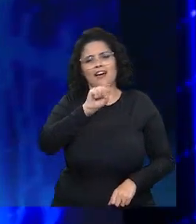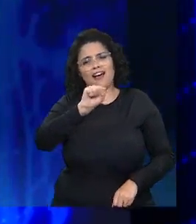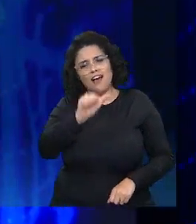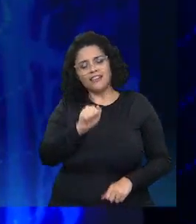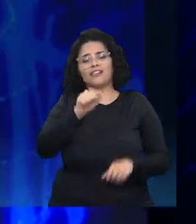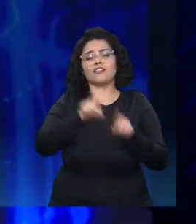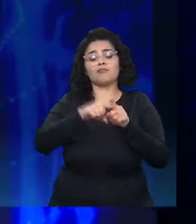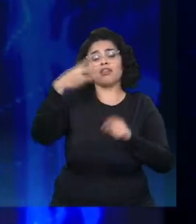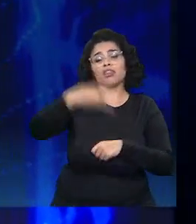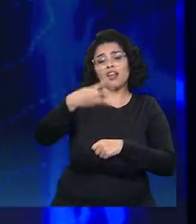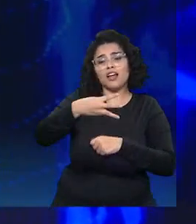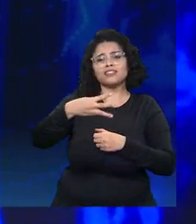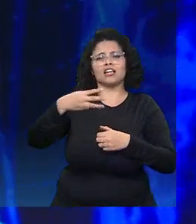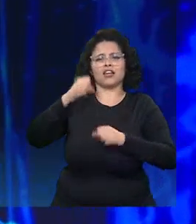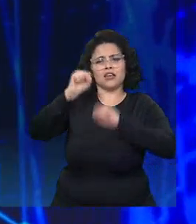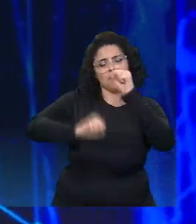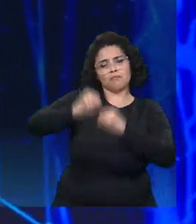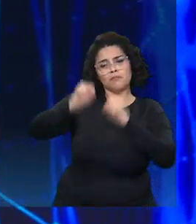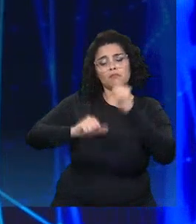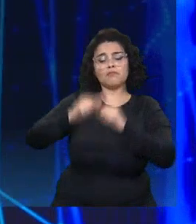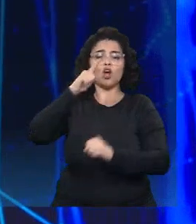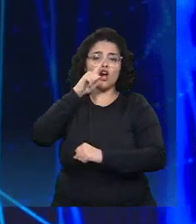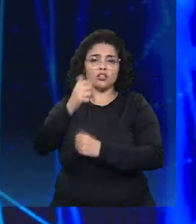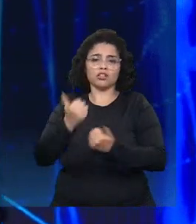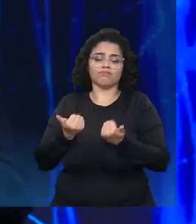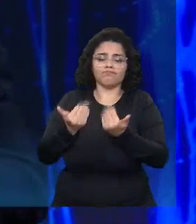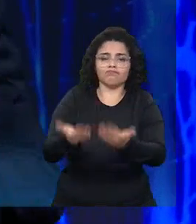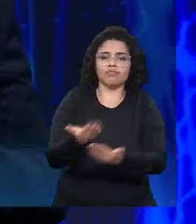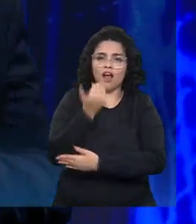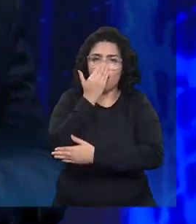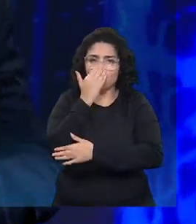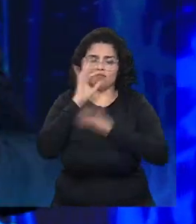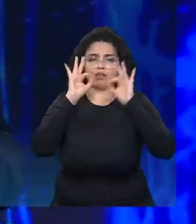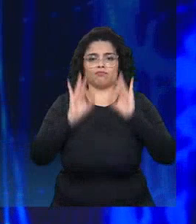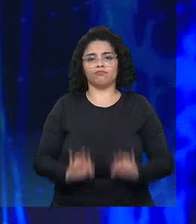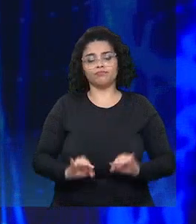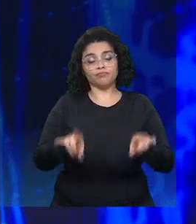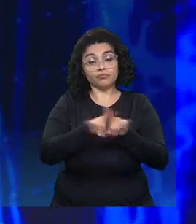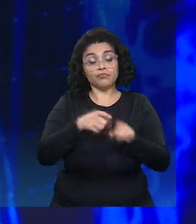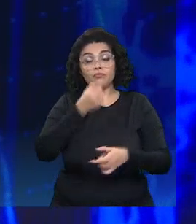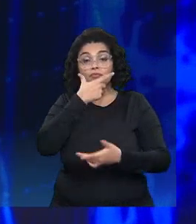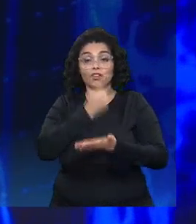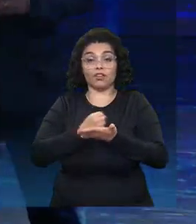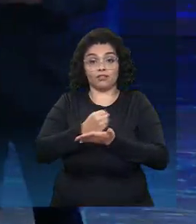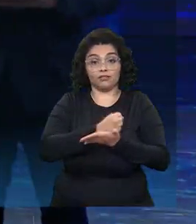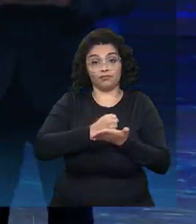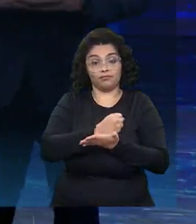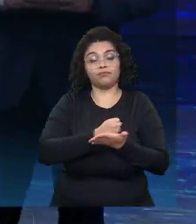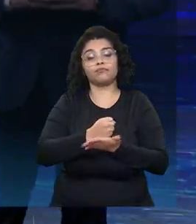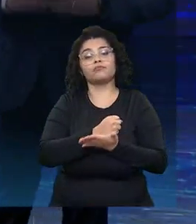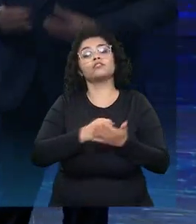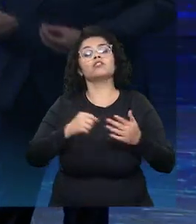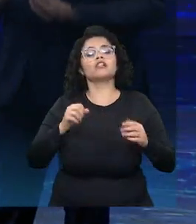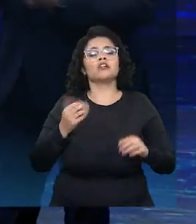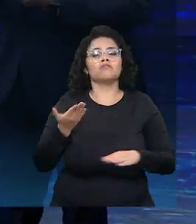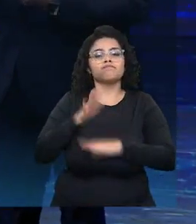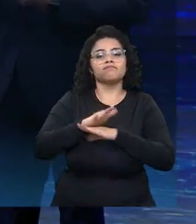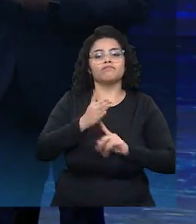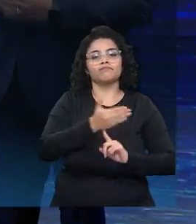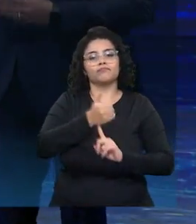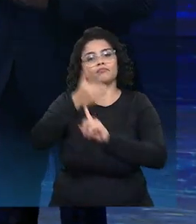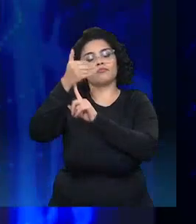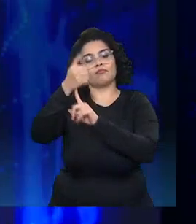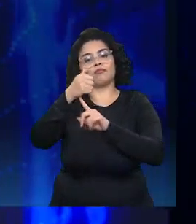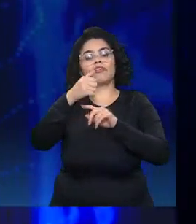fazer com que o alimento chegue na ponta Além disso com relação a medicamentos nós vamos trabalhar muito com a tecnologia com a tela